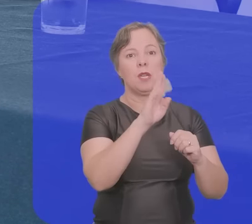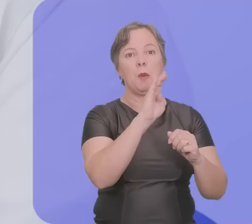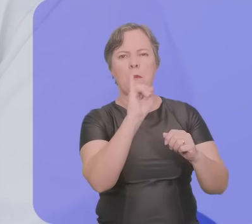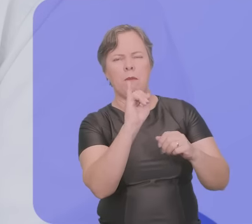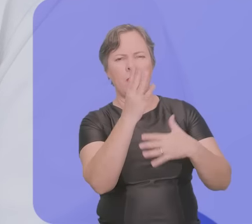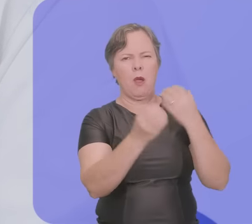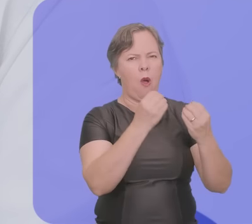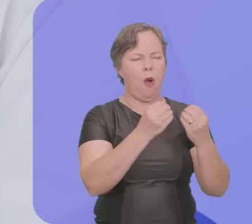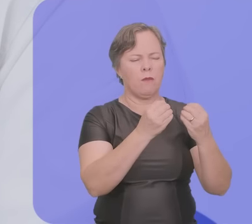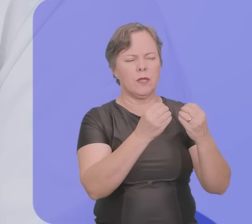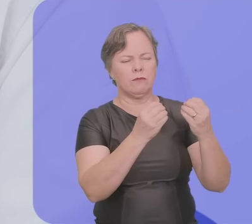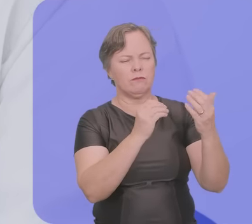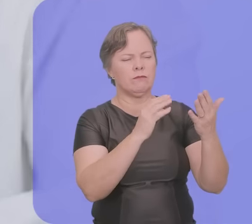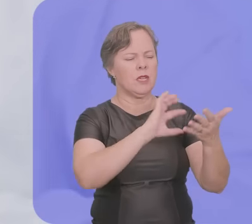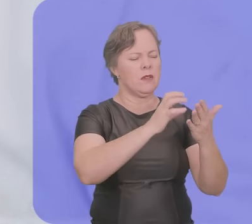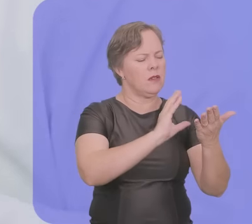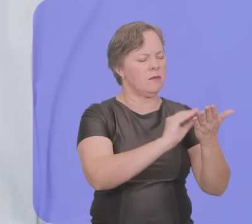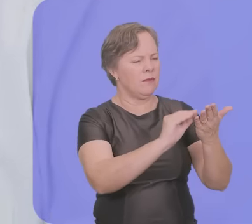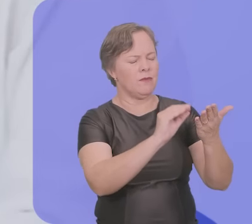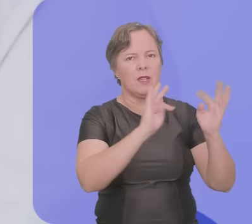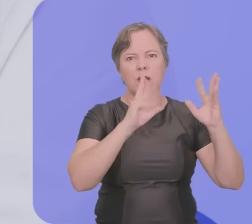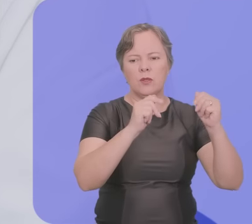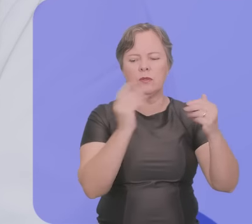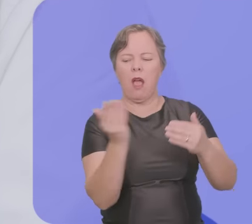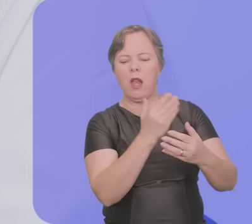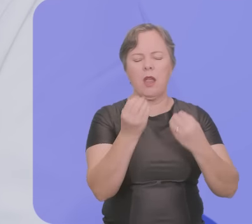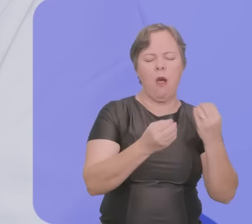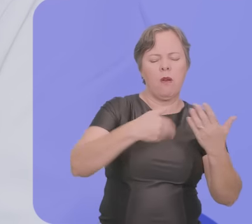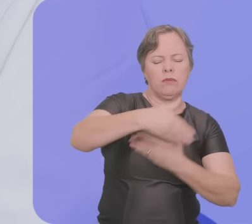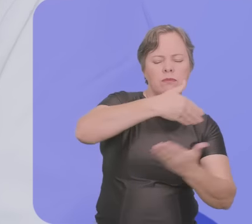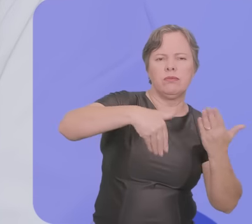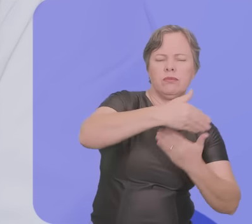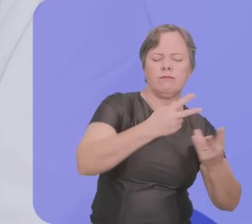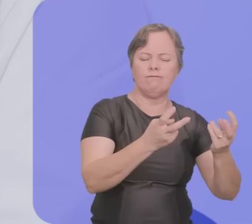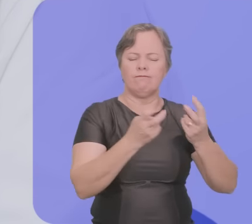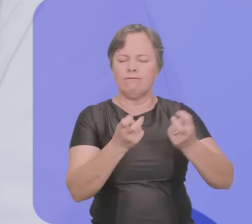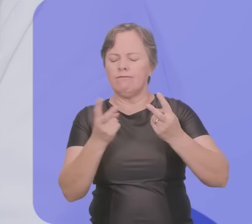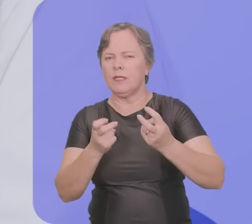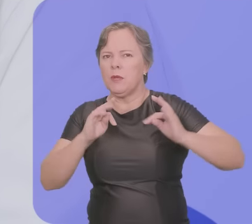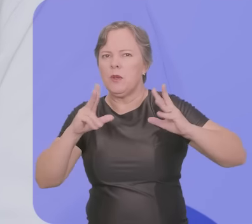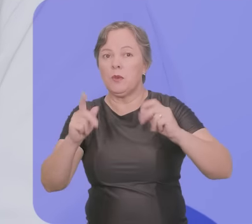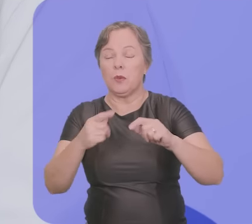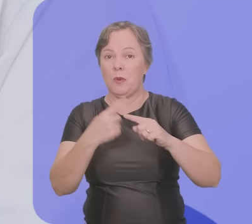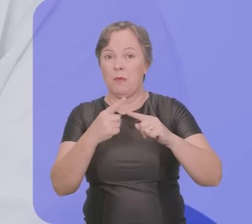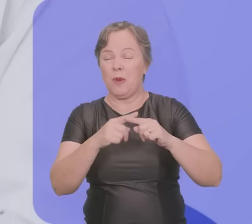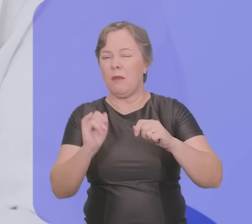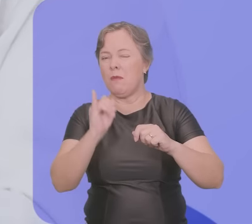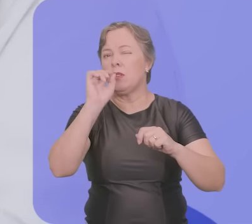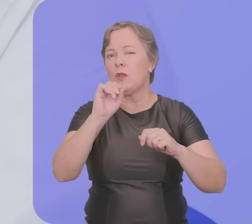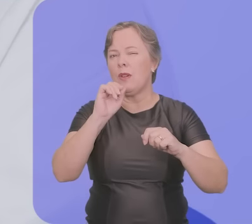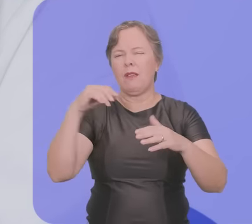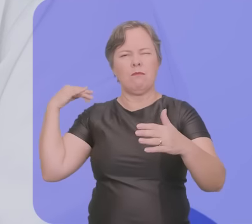ele acessou o banco de dados, né, de todas aquelas transações, que é algo muito importante, que o BI, e